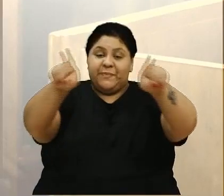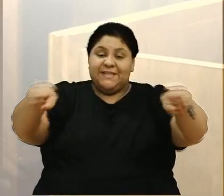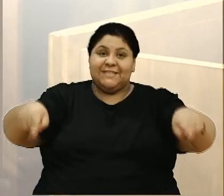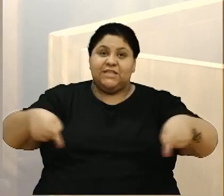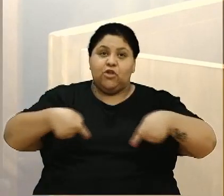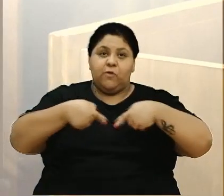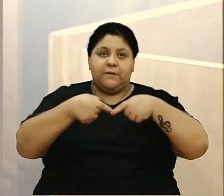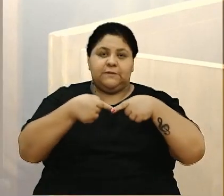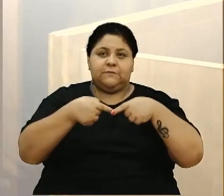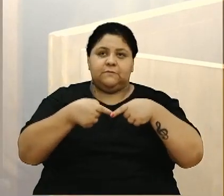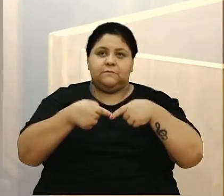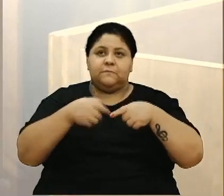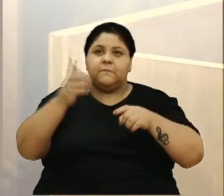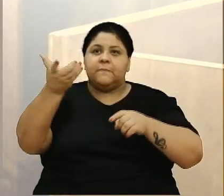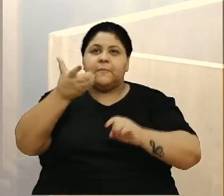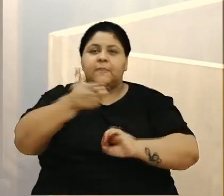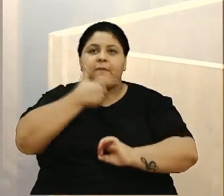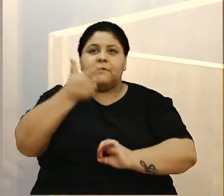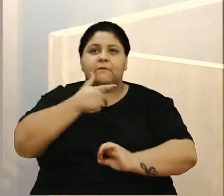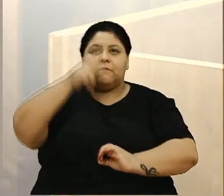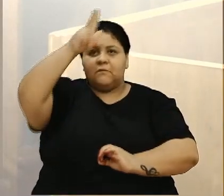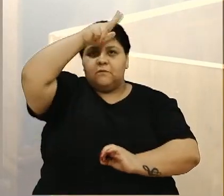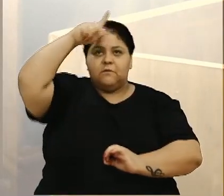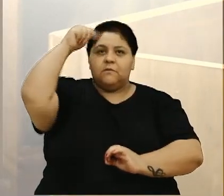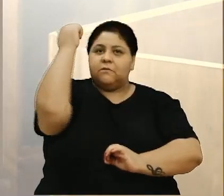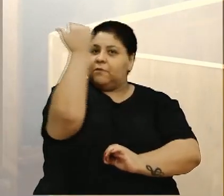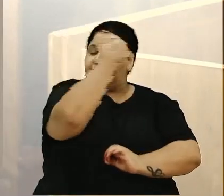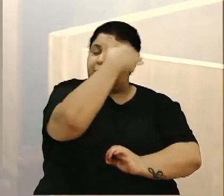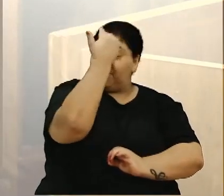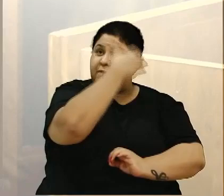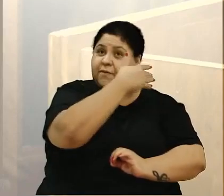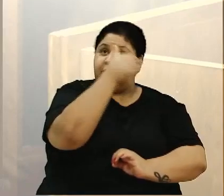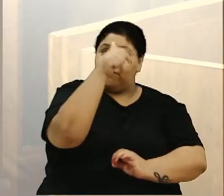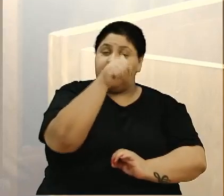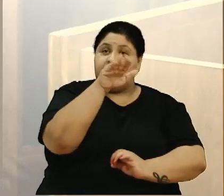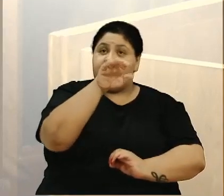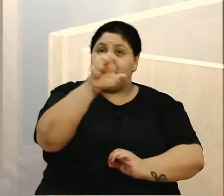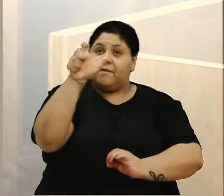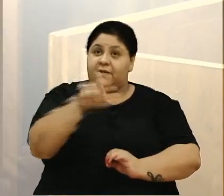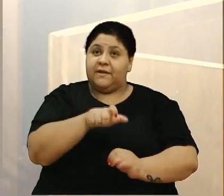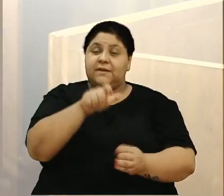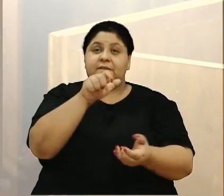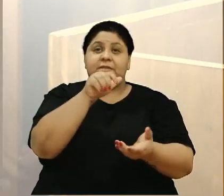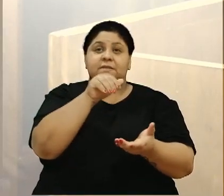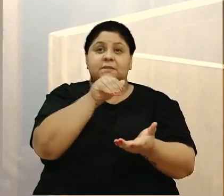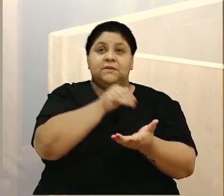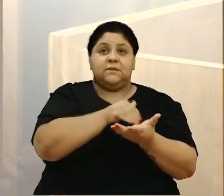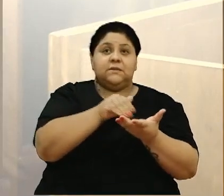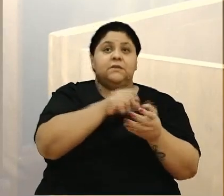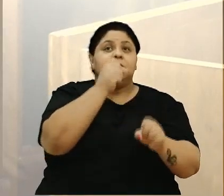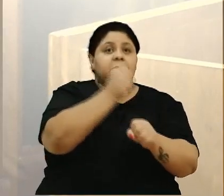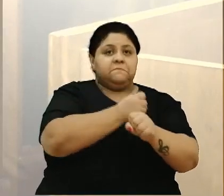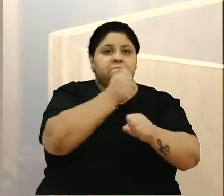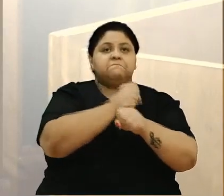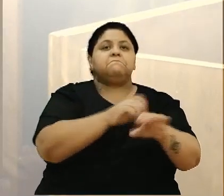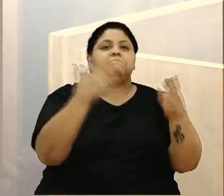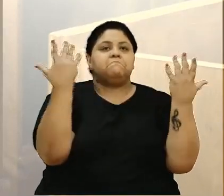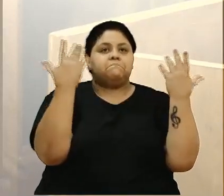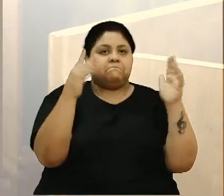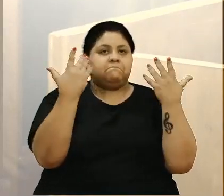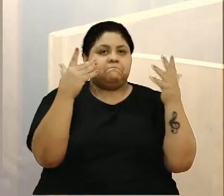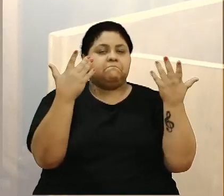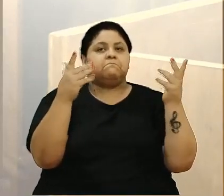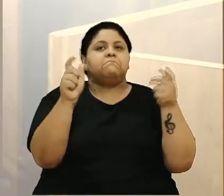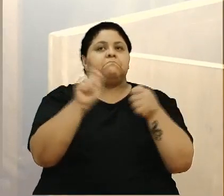né? Eu quero dizer que o prefeito, o atual prefeito, ex-secretário de obras, parabéns, está fazendo